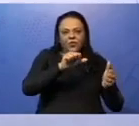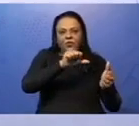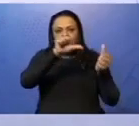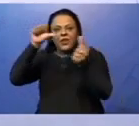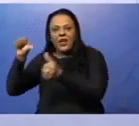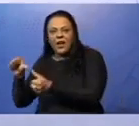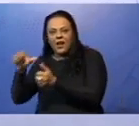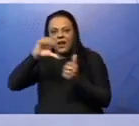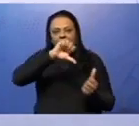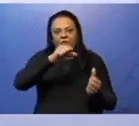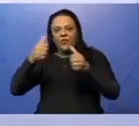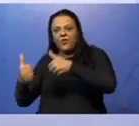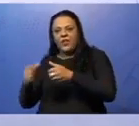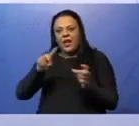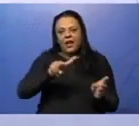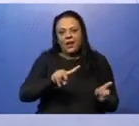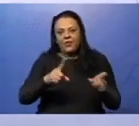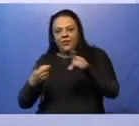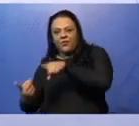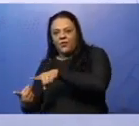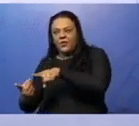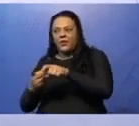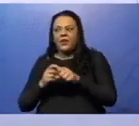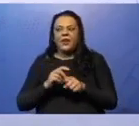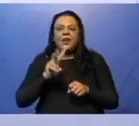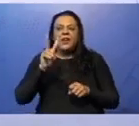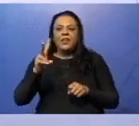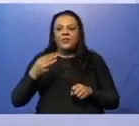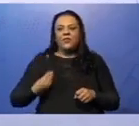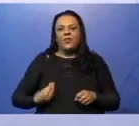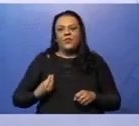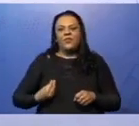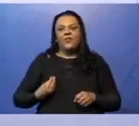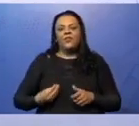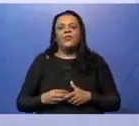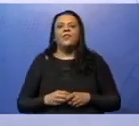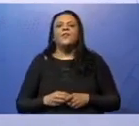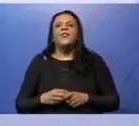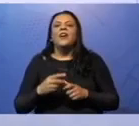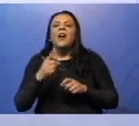estado. Olha só, são pouquíssimos. São 10 verbos.